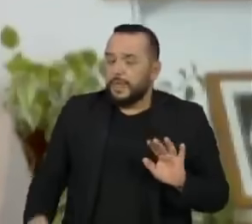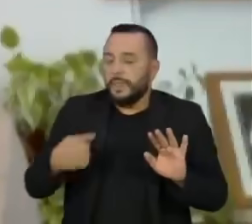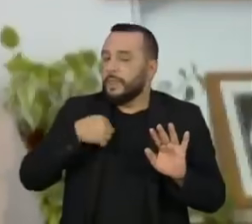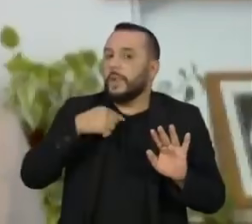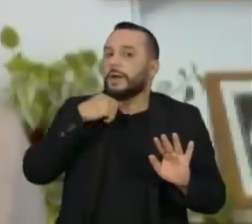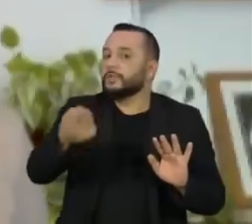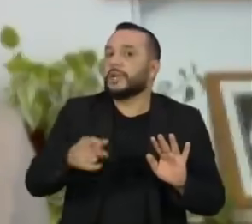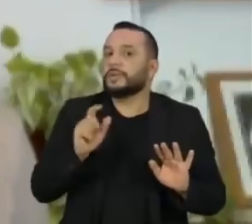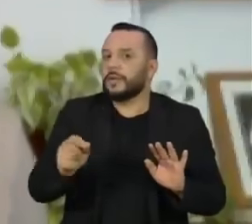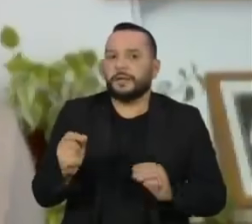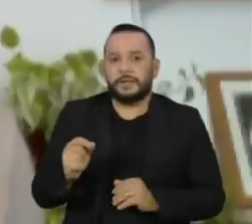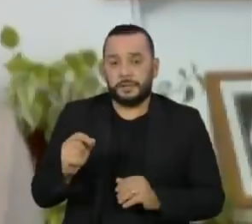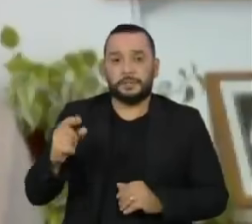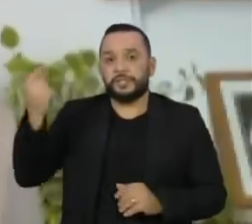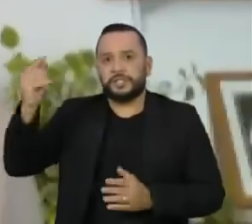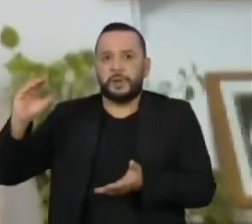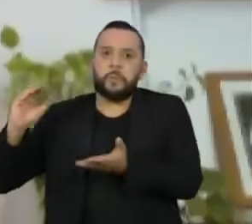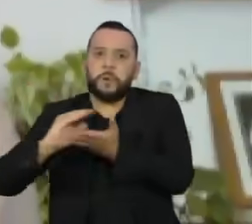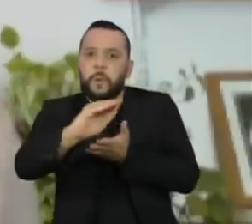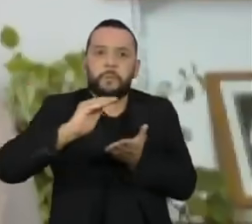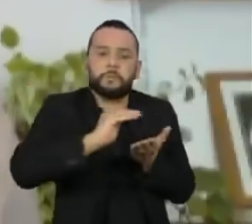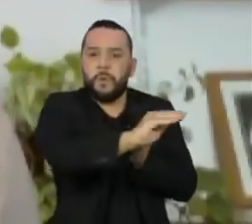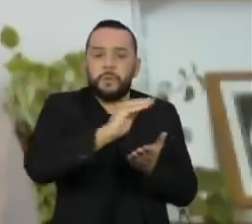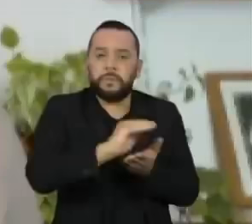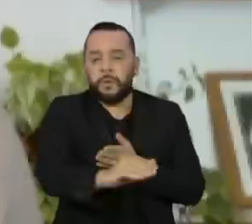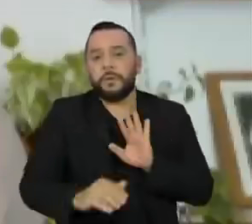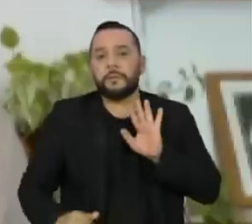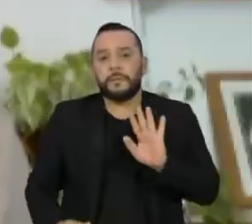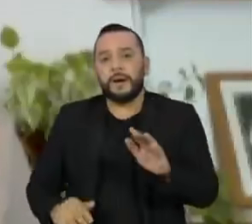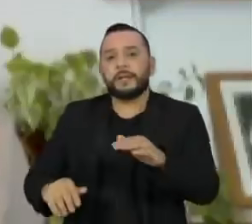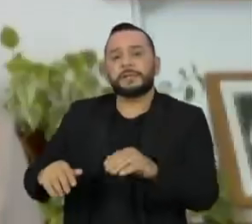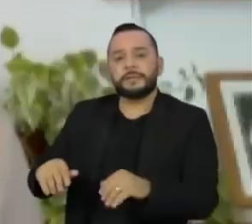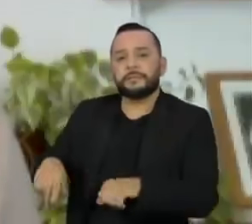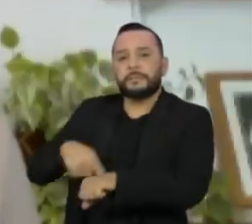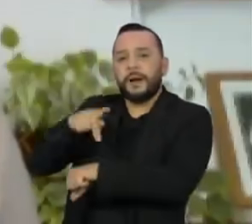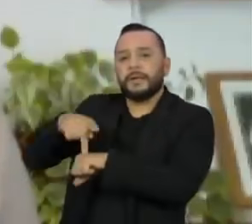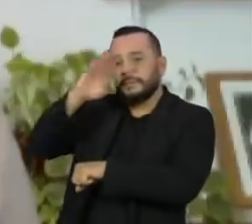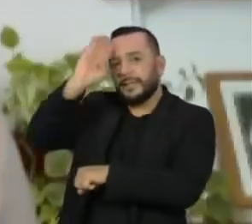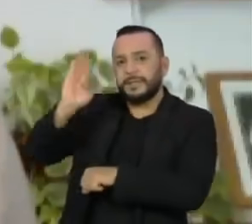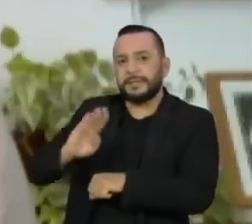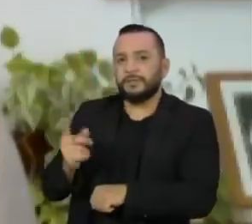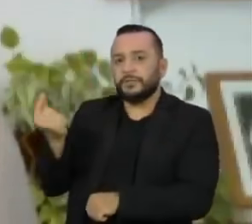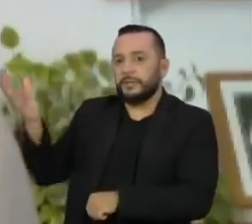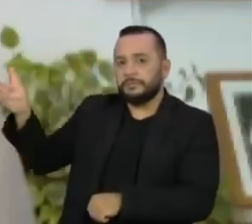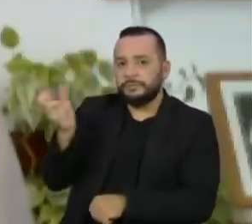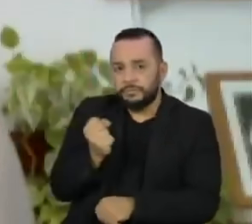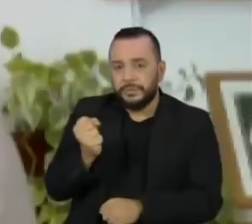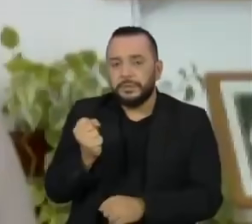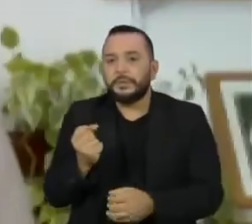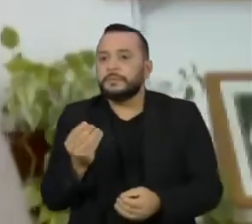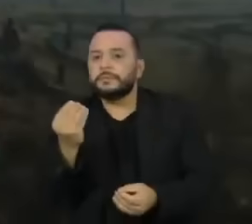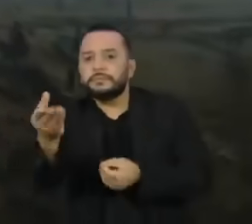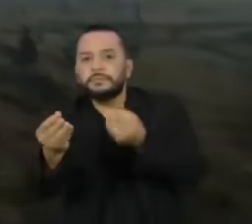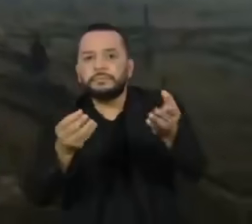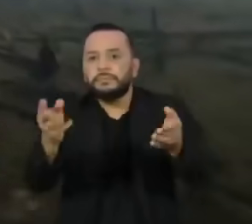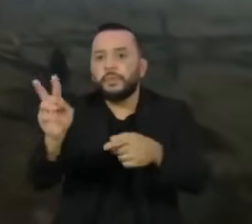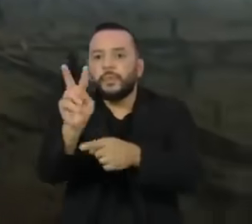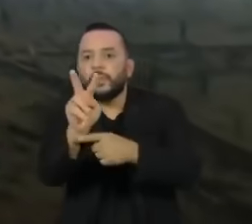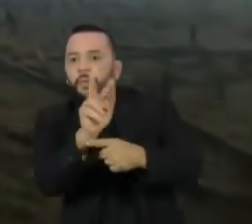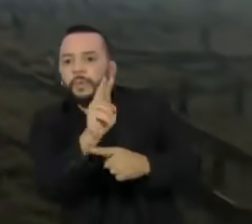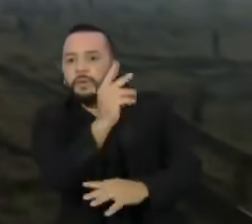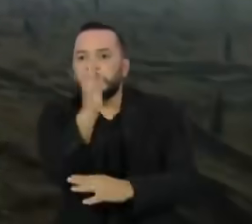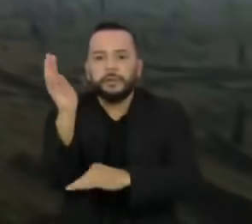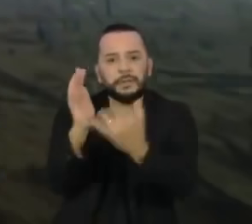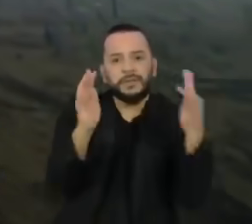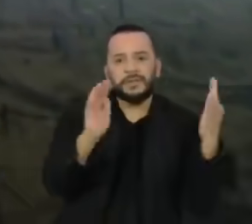adianta vir o dinheiro aqui para o Brasil se o país não está dando a devida atenção para a crise do clima. Nos